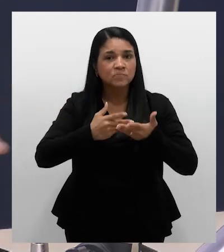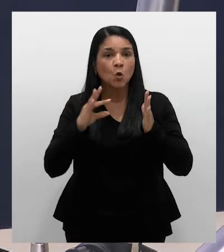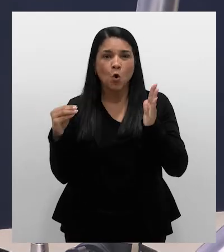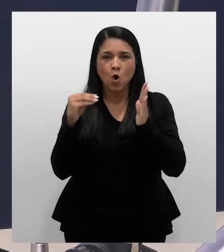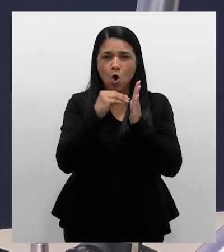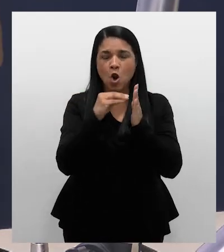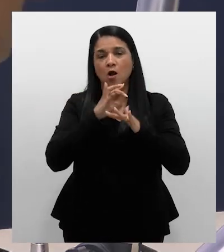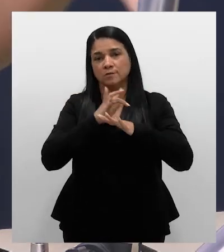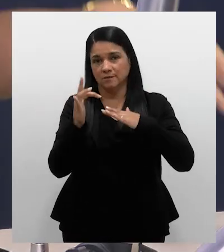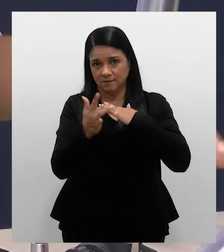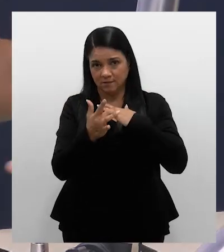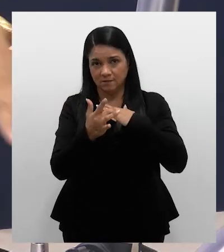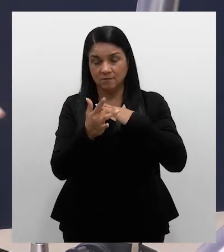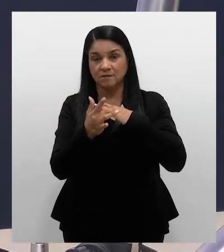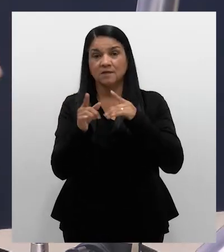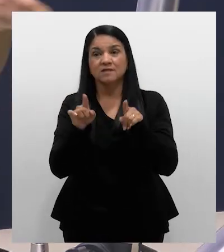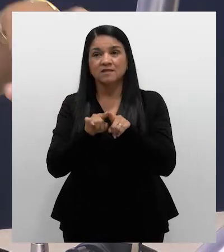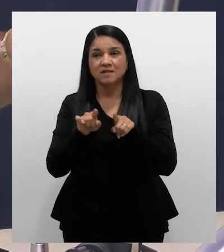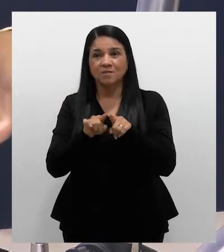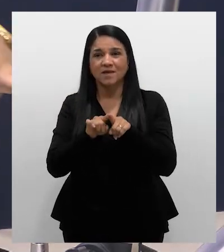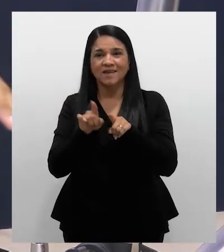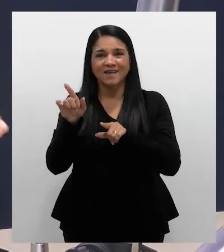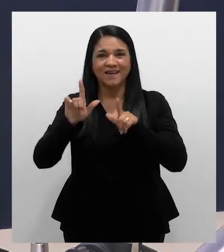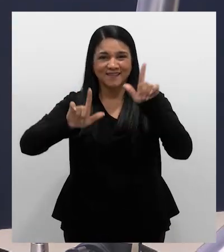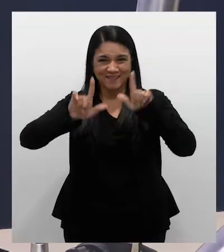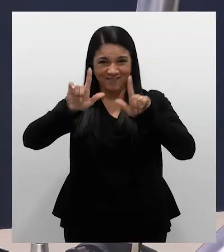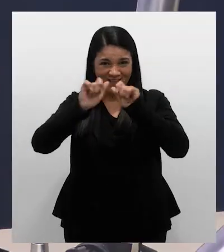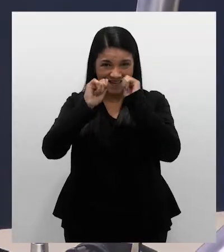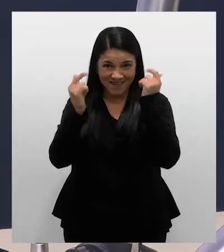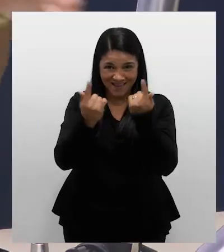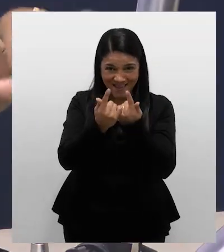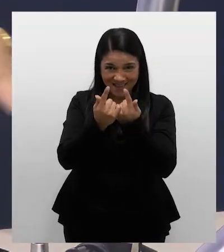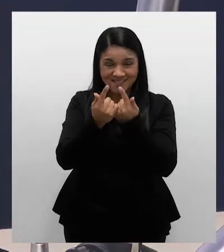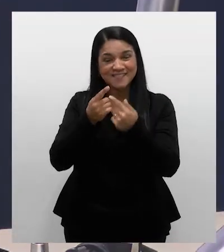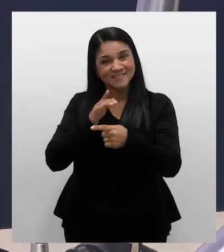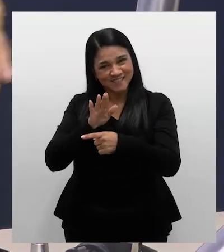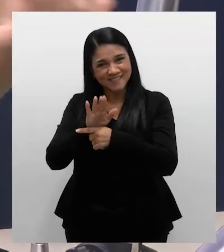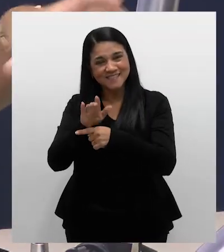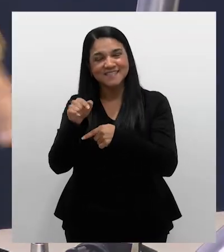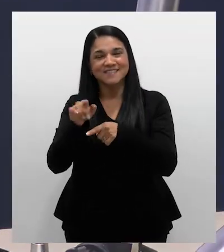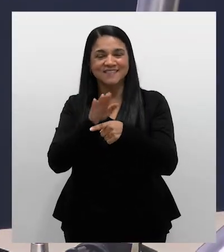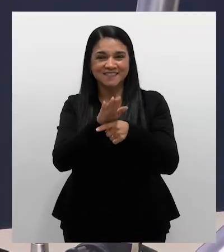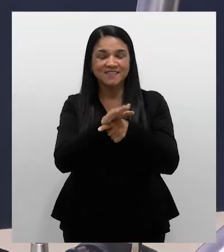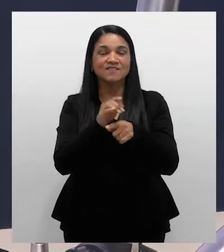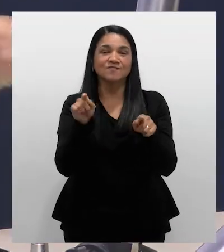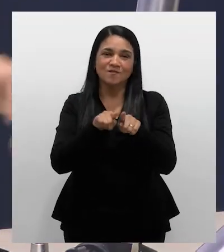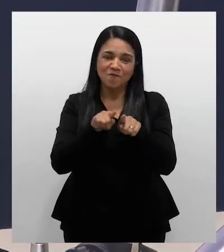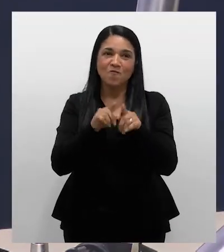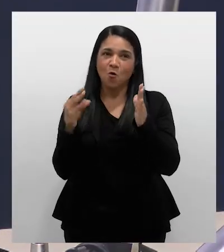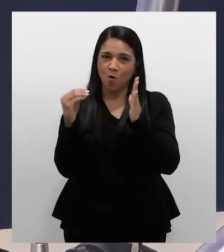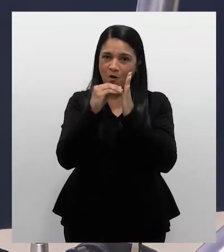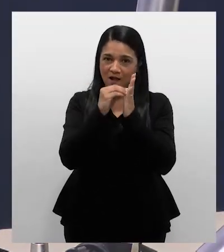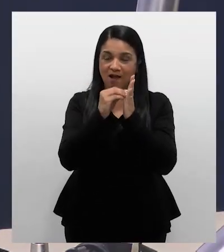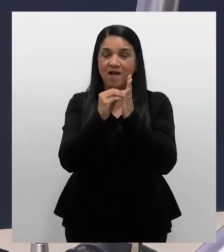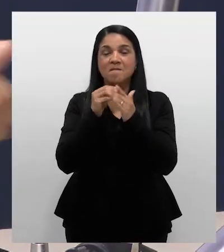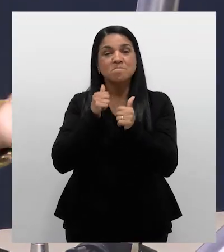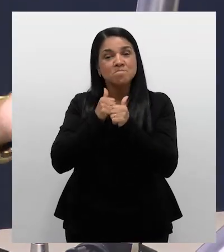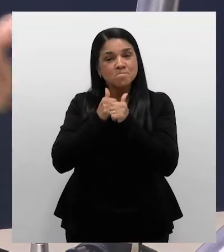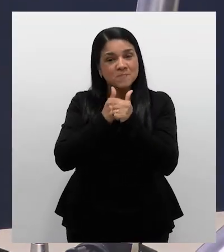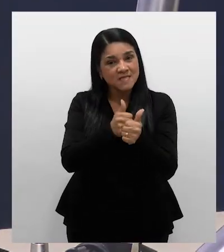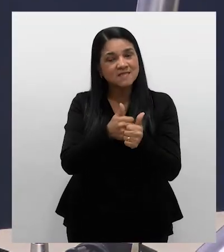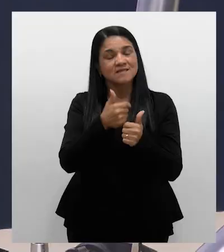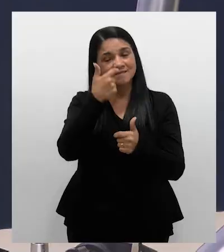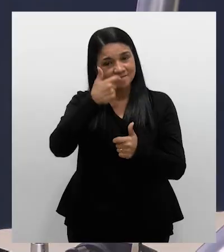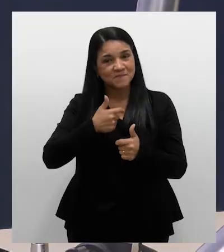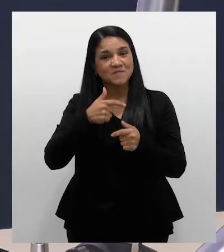as articulações. Vai ter também aqui aquela mídia da TV Alerj lá em colaboração, já estou esperando por isso. Então